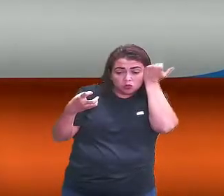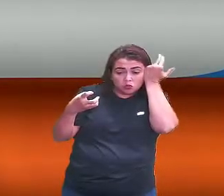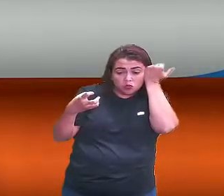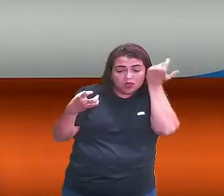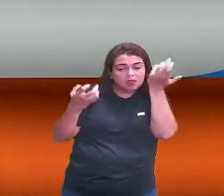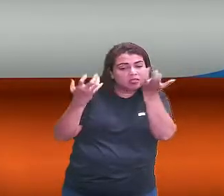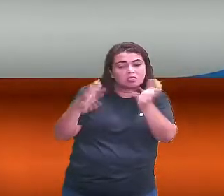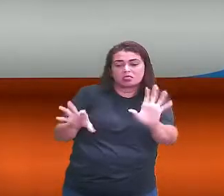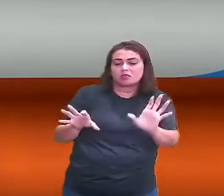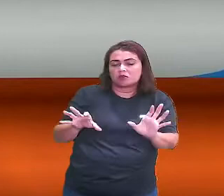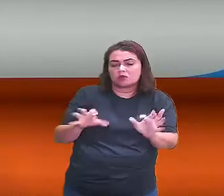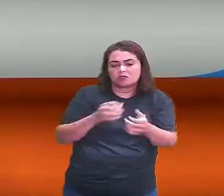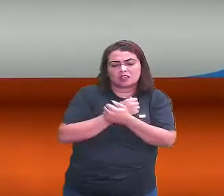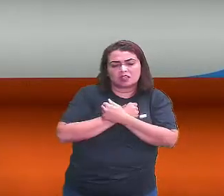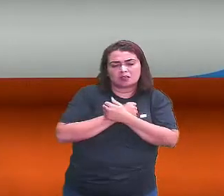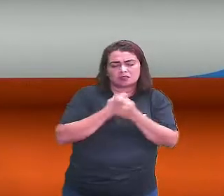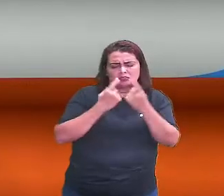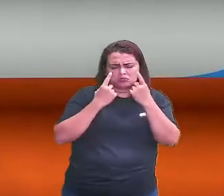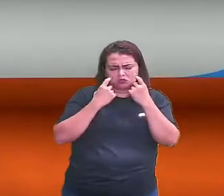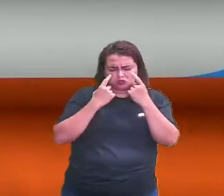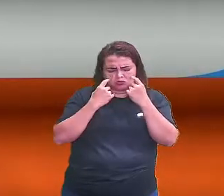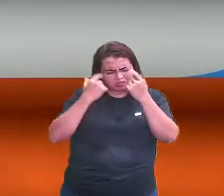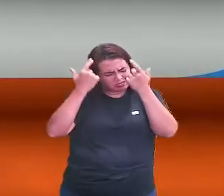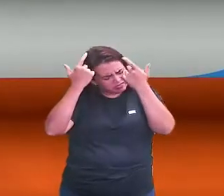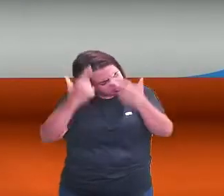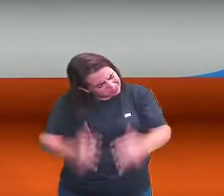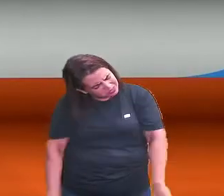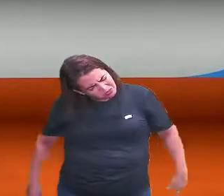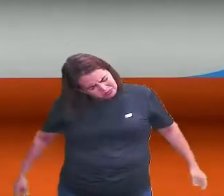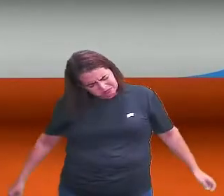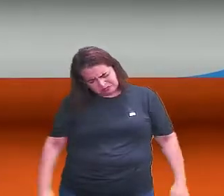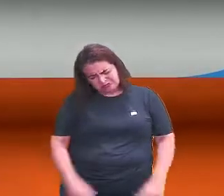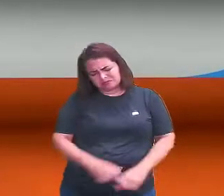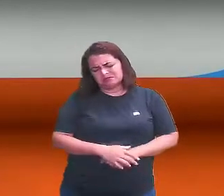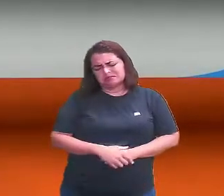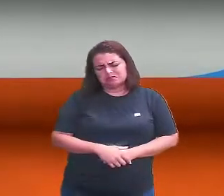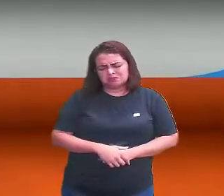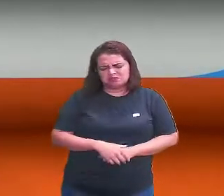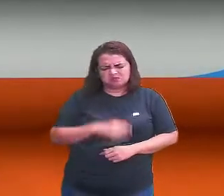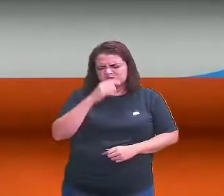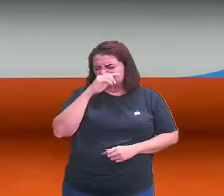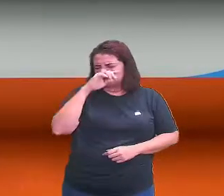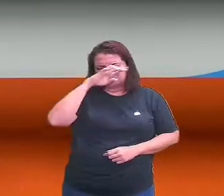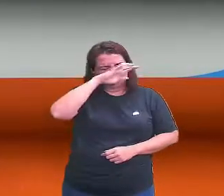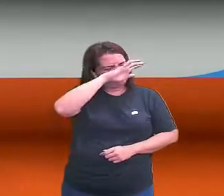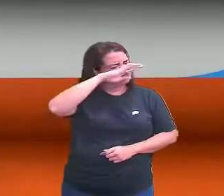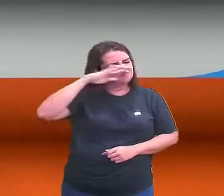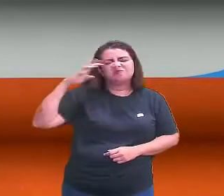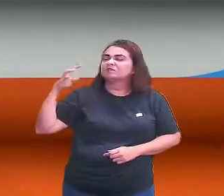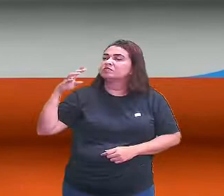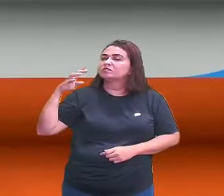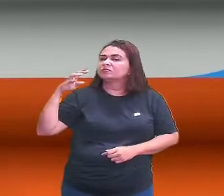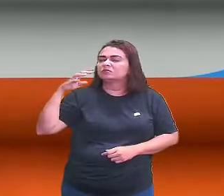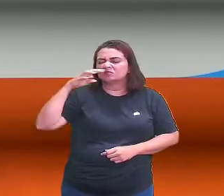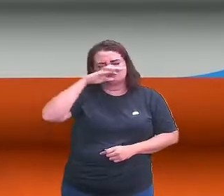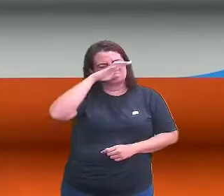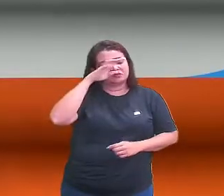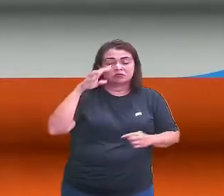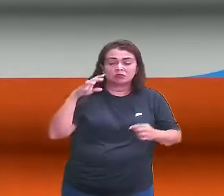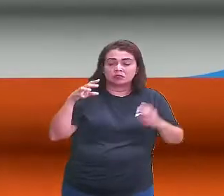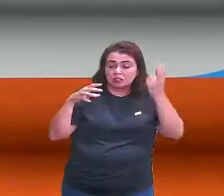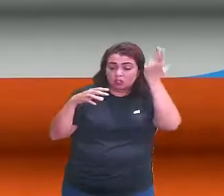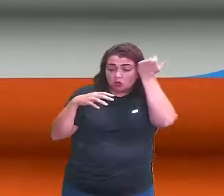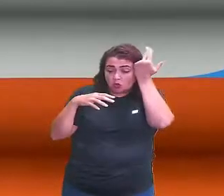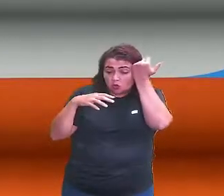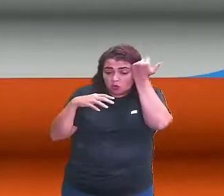nenhum. Começou a chorar de novo e, sem pensar, limpou o nariz no focinho do coelho.